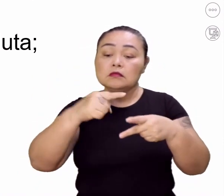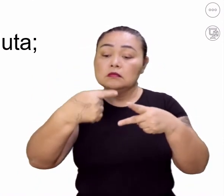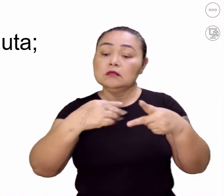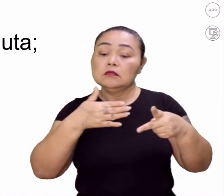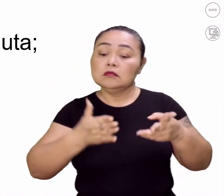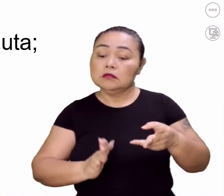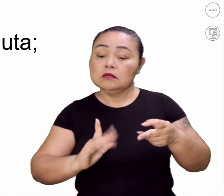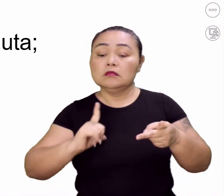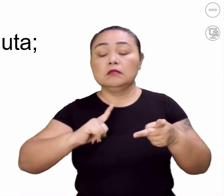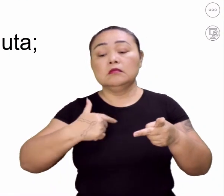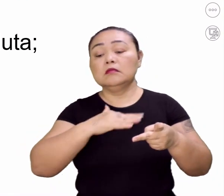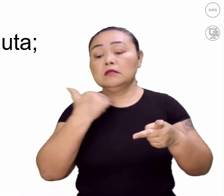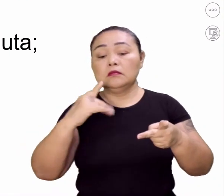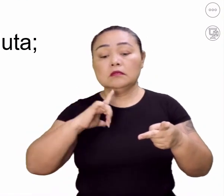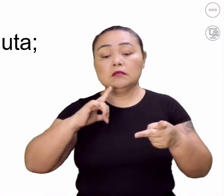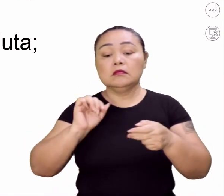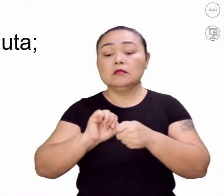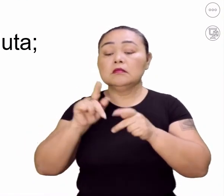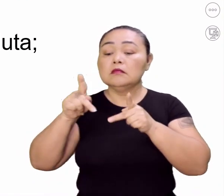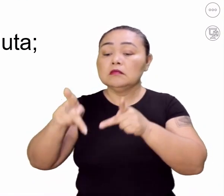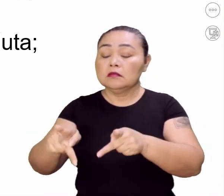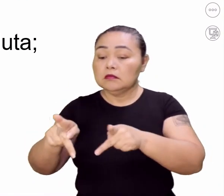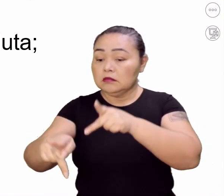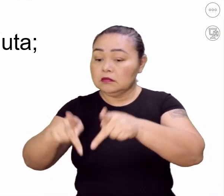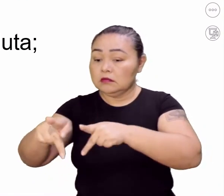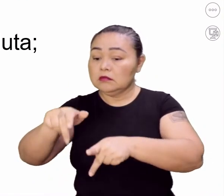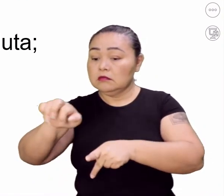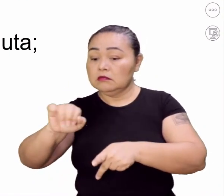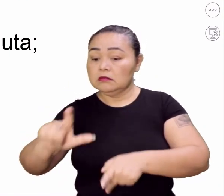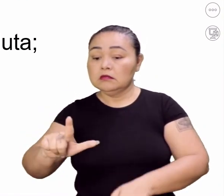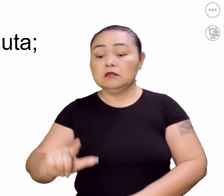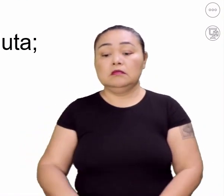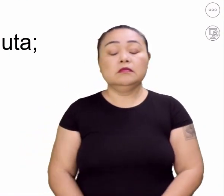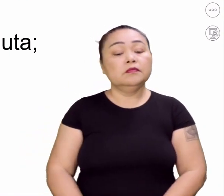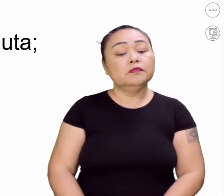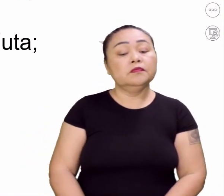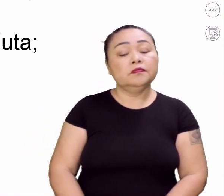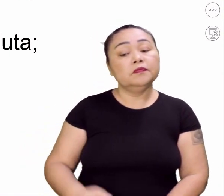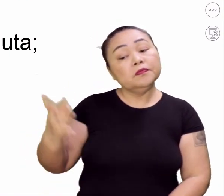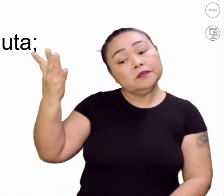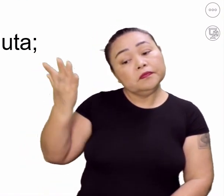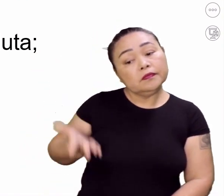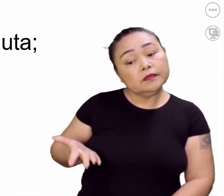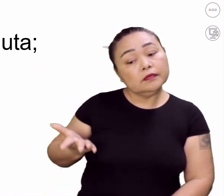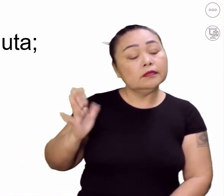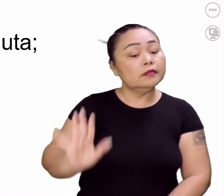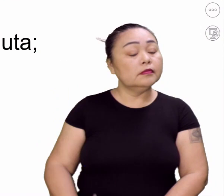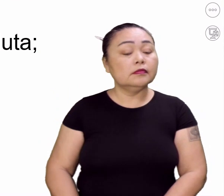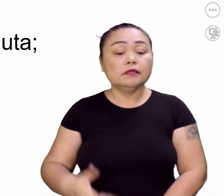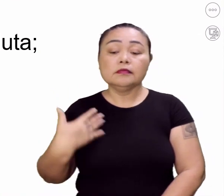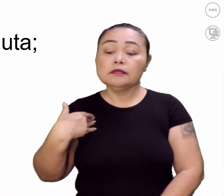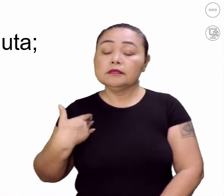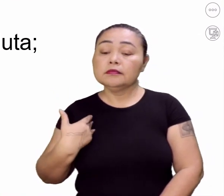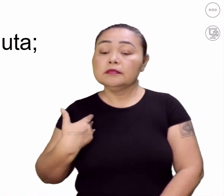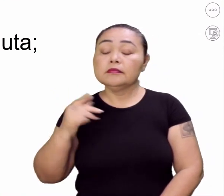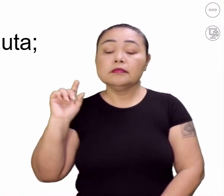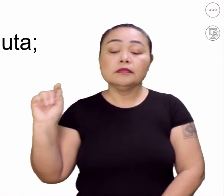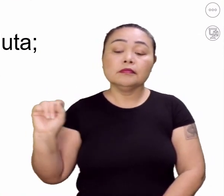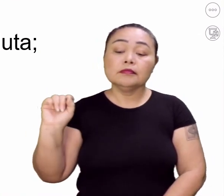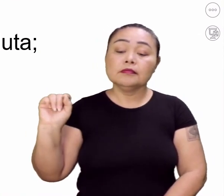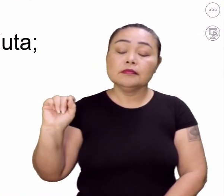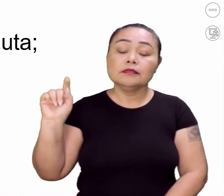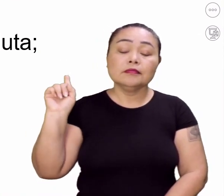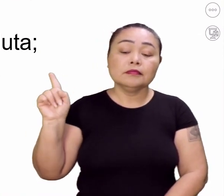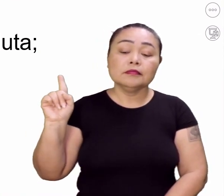Crescimento vegetativo e população geral. E aí, Rogério? Suave demais, ó. Tá suave? Tranquila. O que tu acha